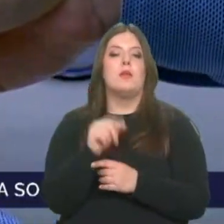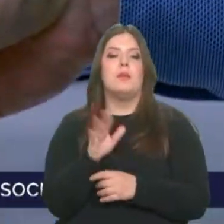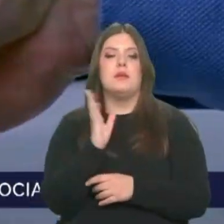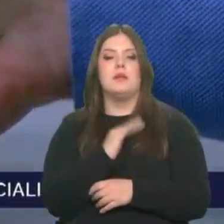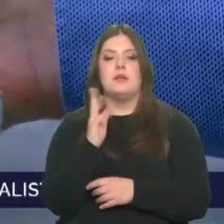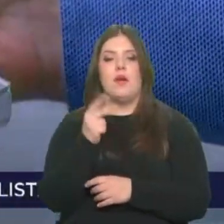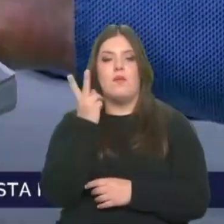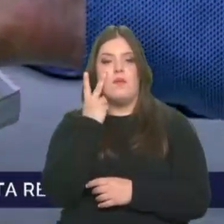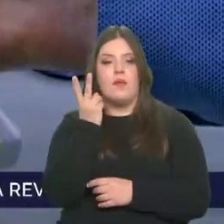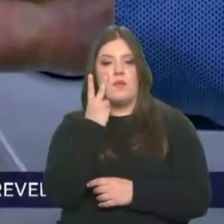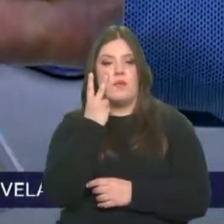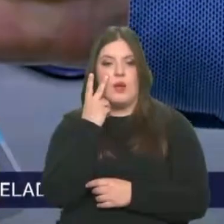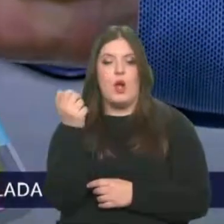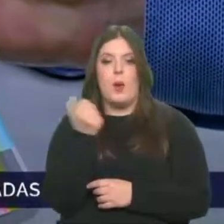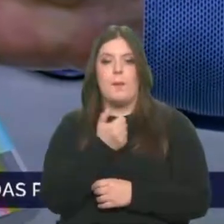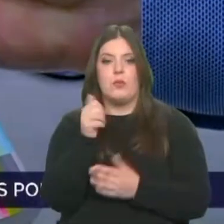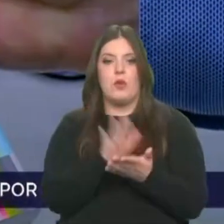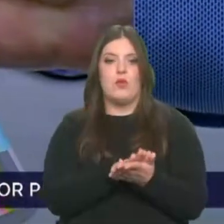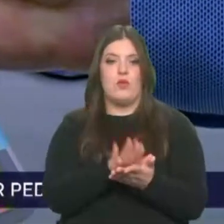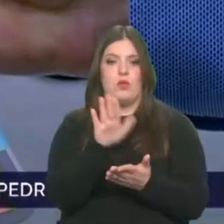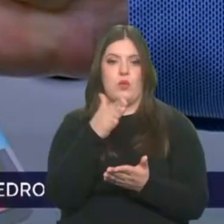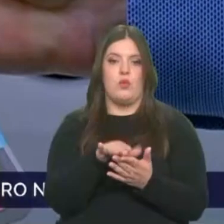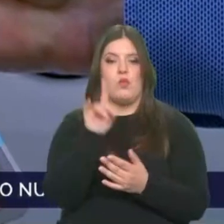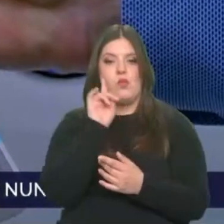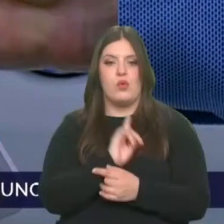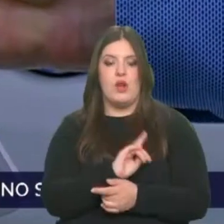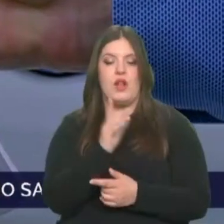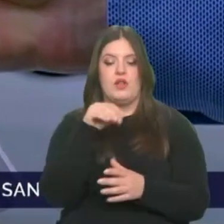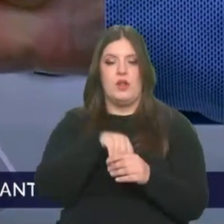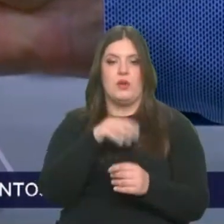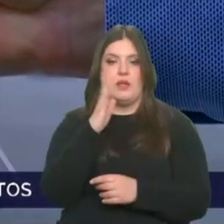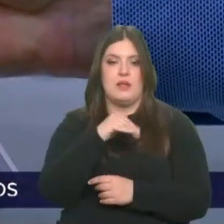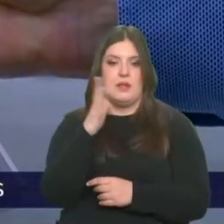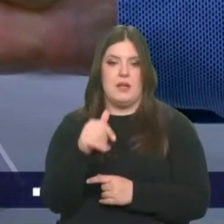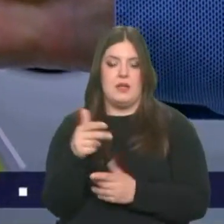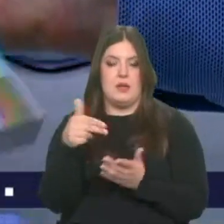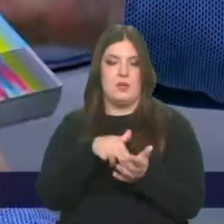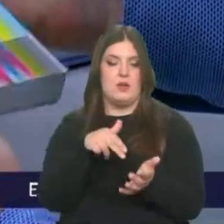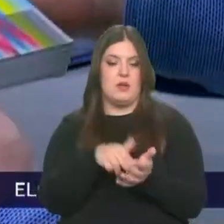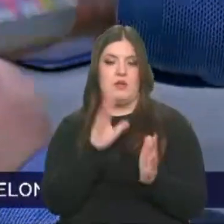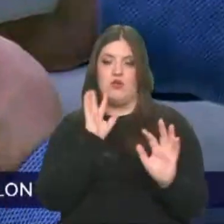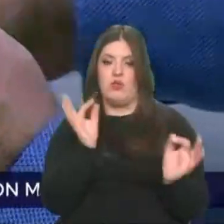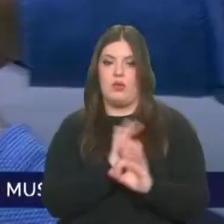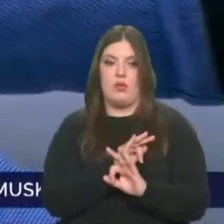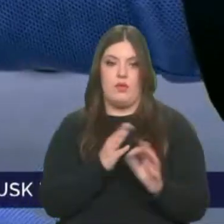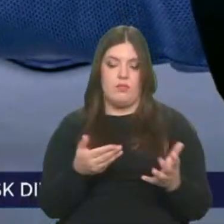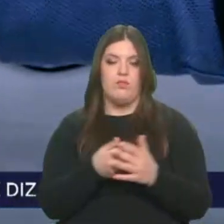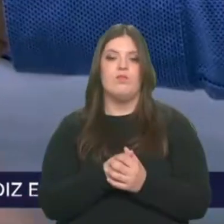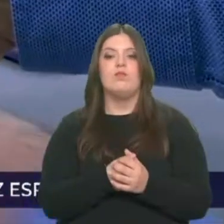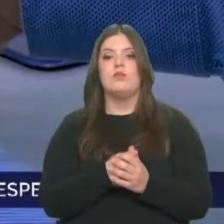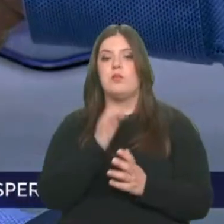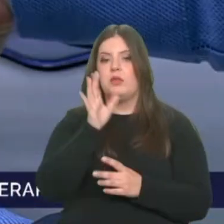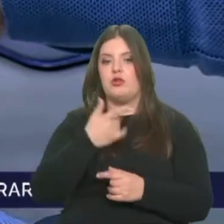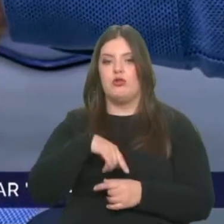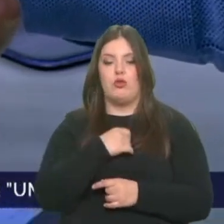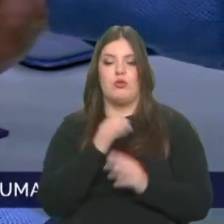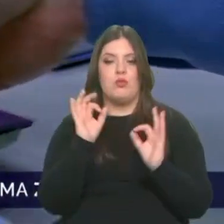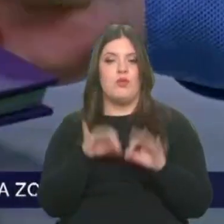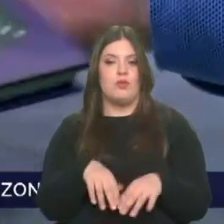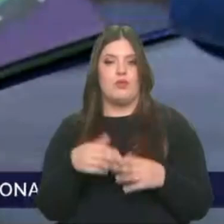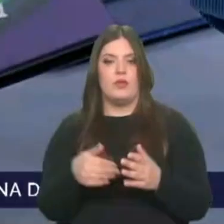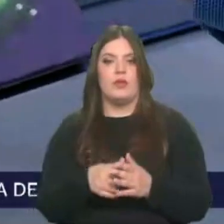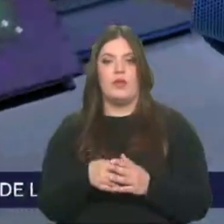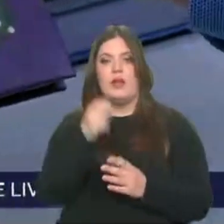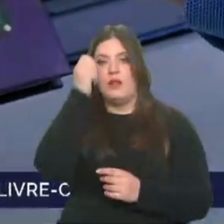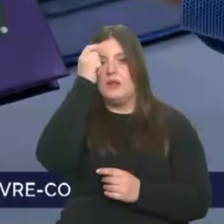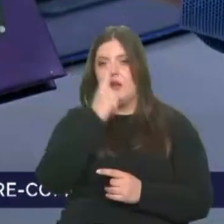Ciência Viva, o 5º volume de Mulheres na Ciência, a presença de mulheres extraordinárias no nosso país. E depois, Lendas